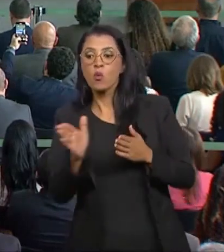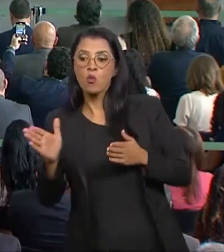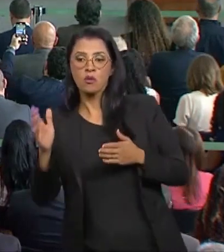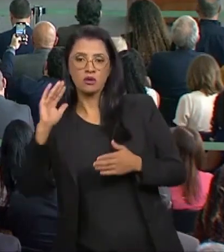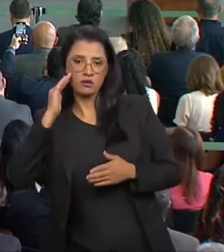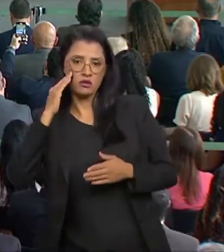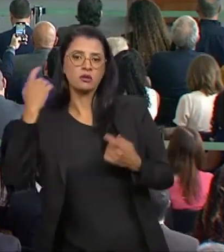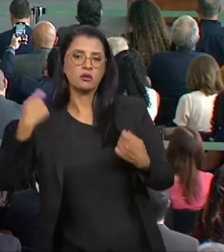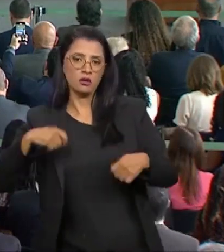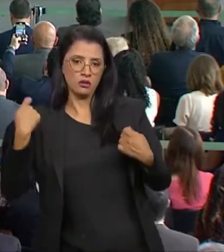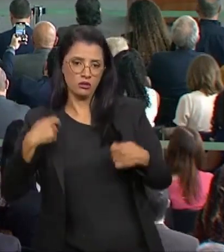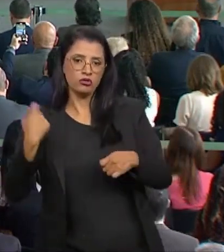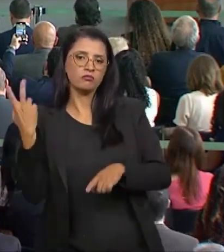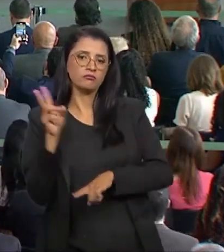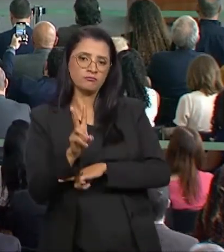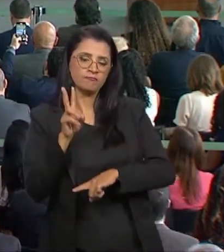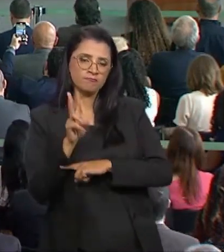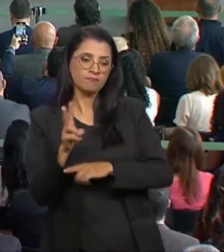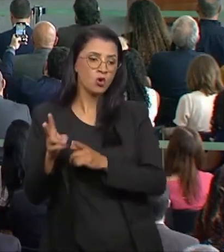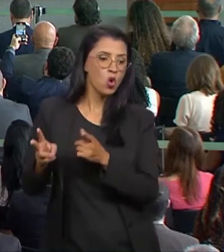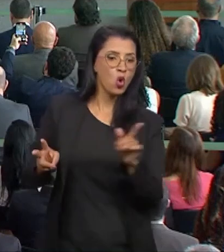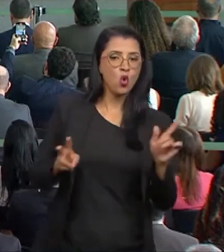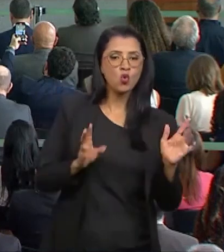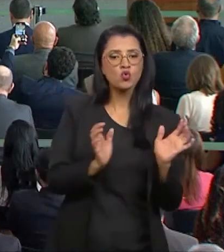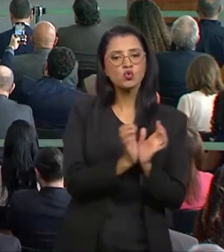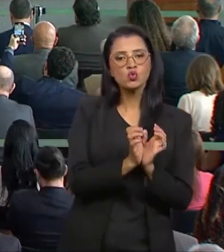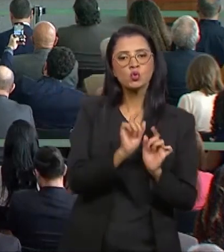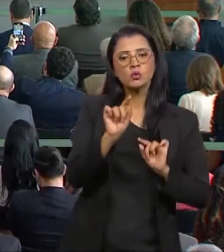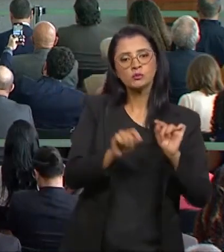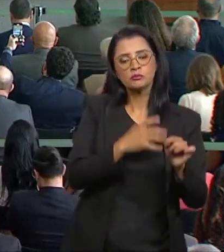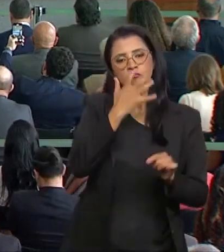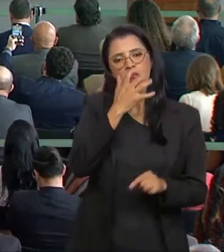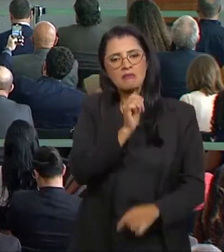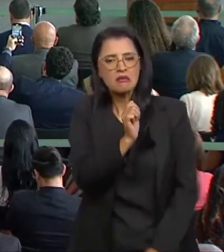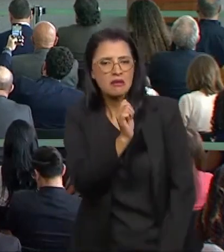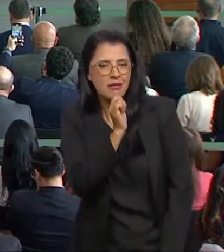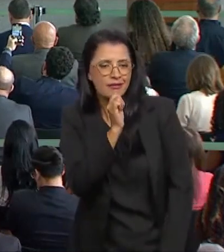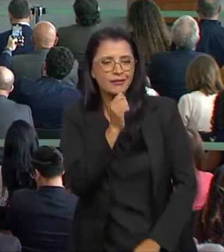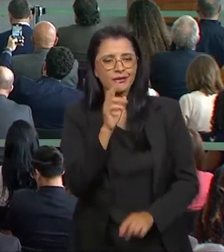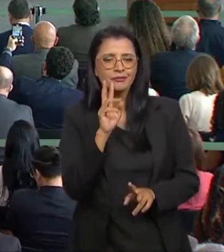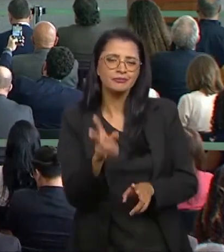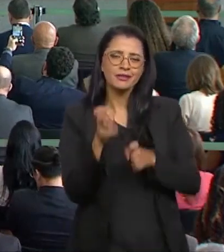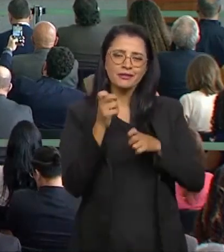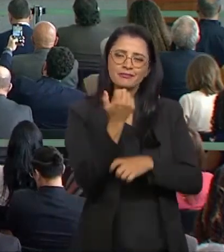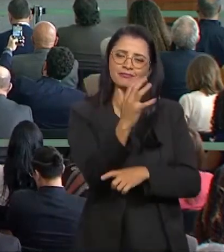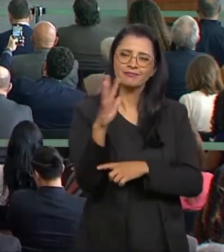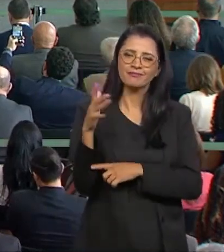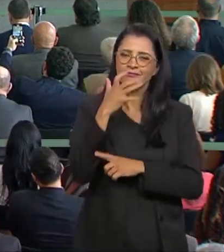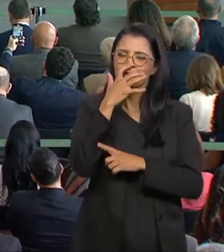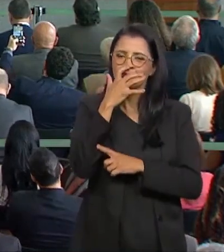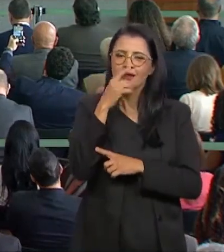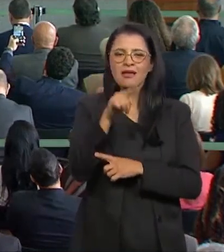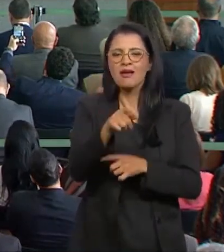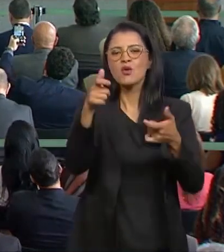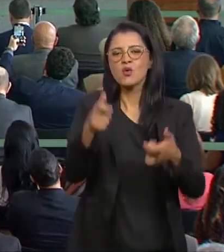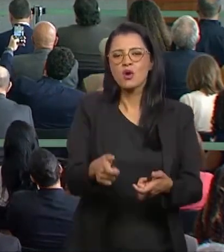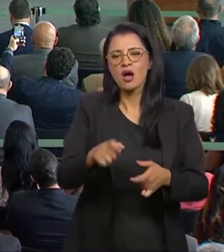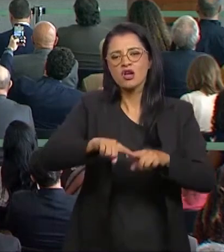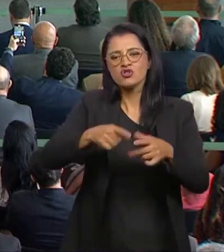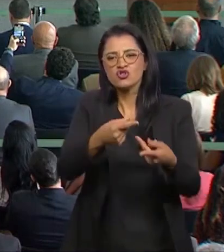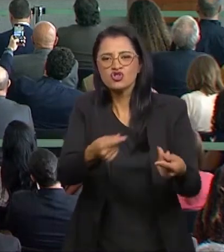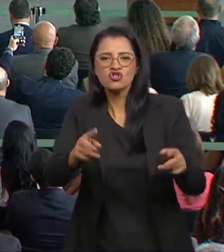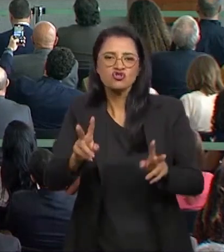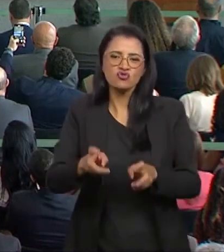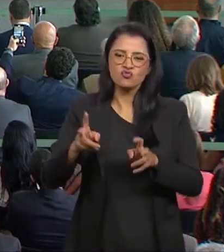entende a necessidade da proteção, outra parte ainda vê a Amazônia como um depositário de recursos